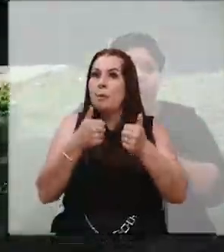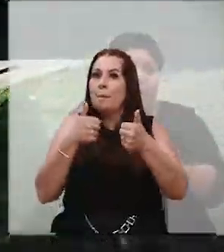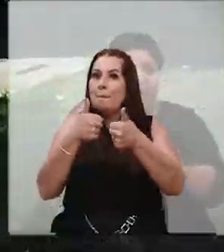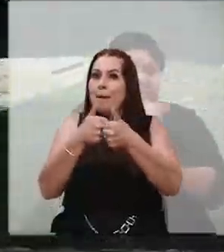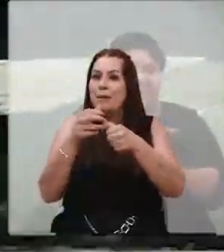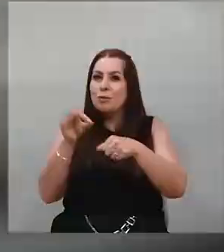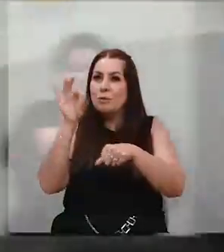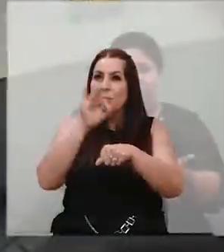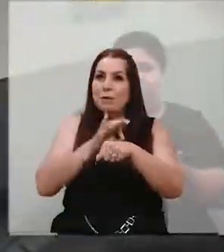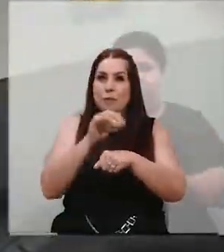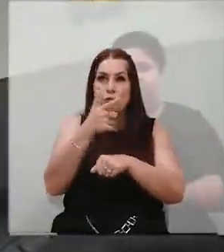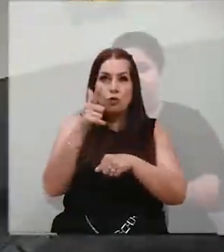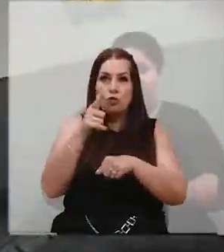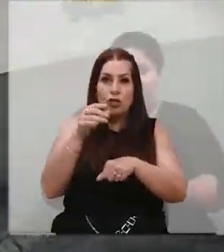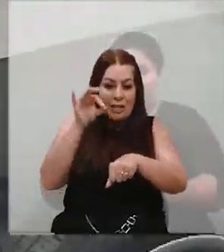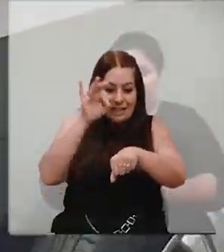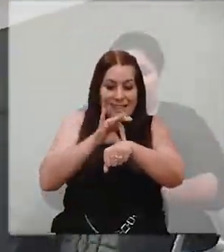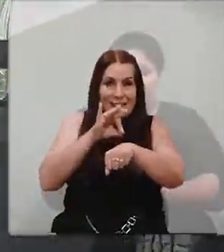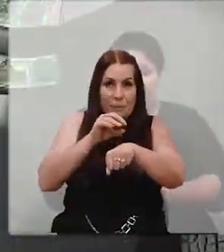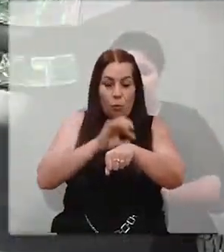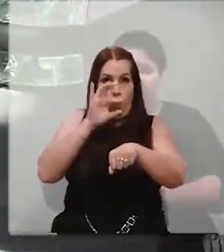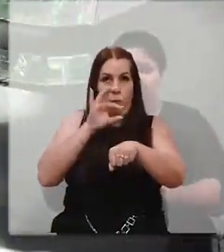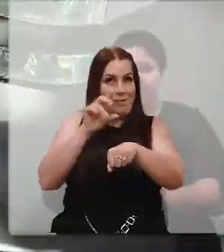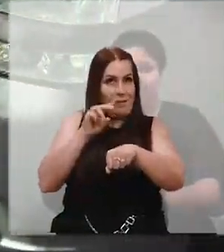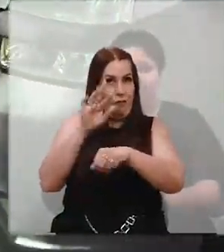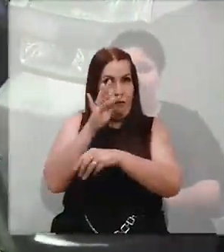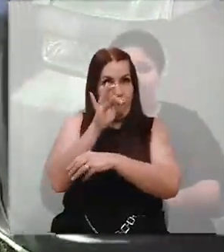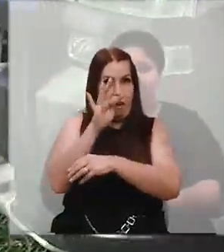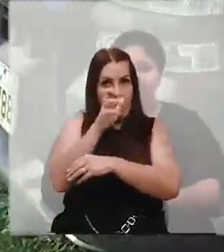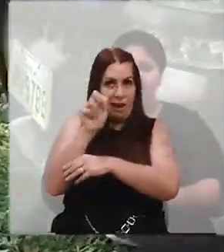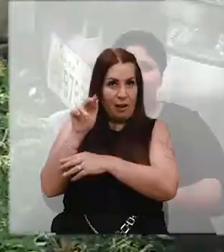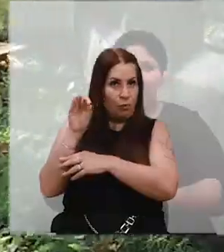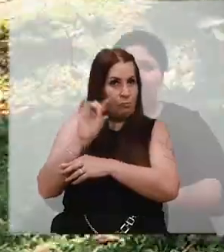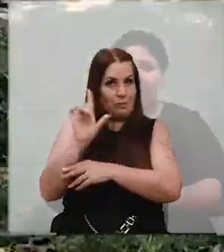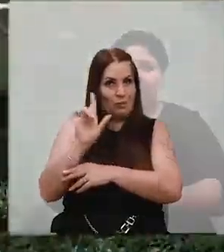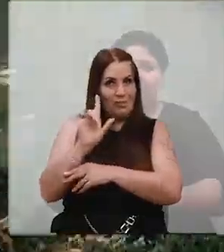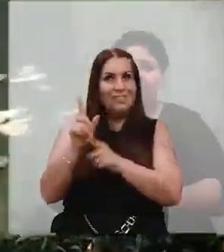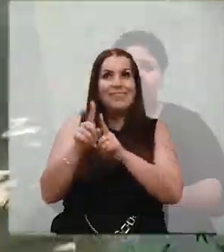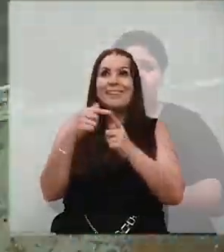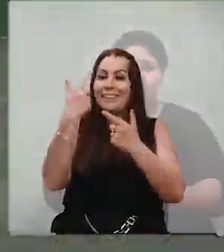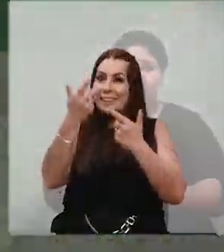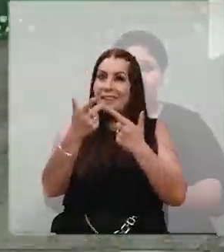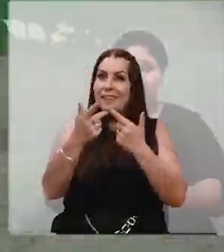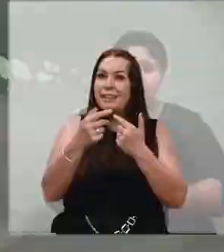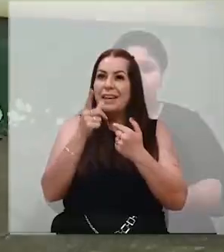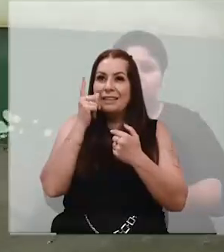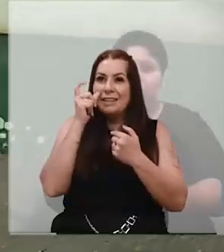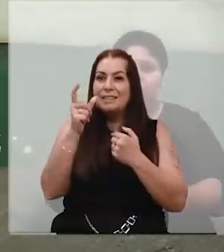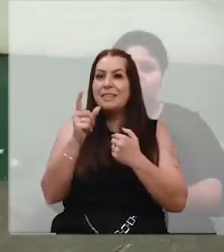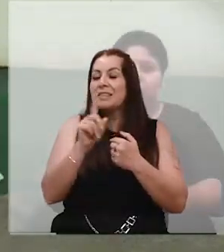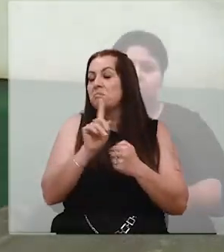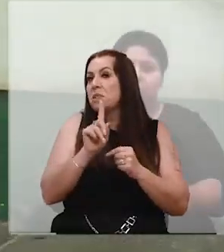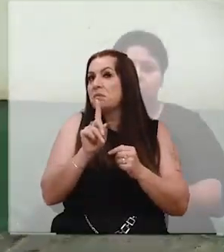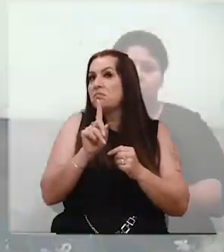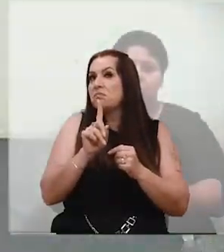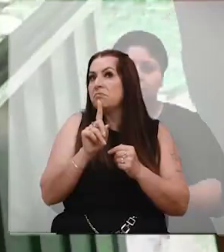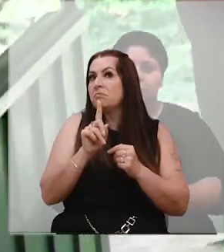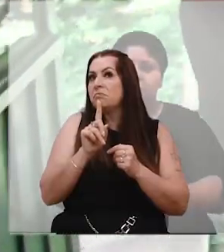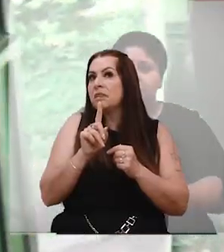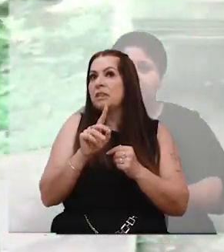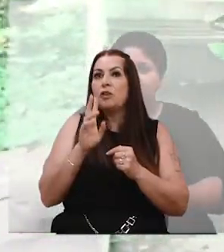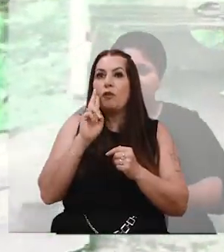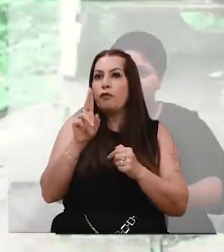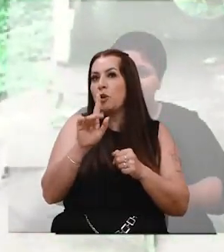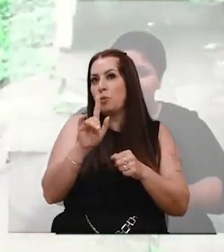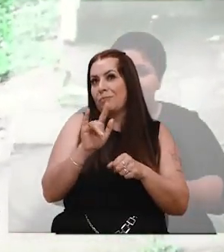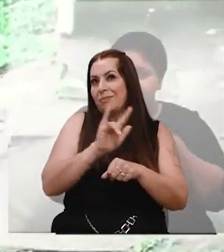perto das abelhas onde não tinha um ferrão. Então... E é muito interessante isso, porque para quem não assistiu da Terra,